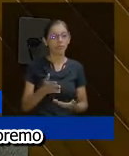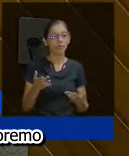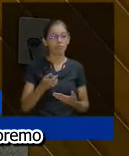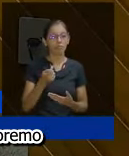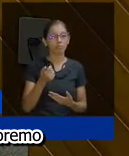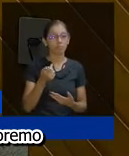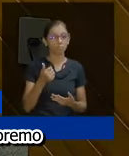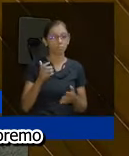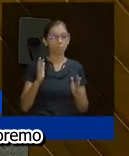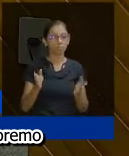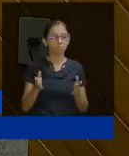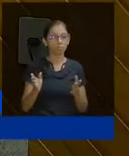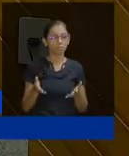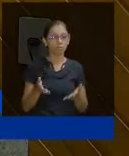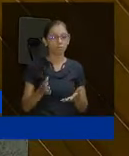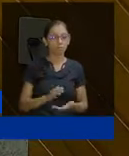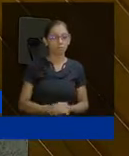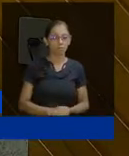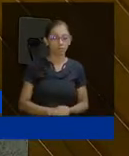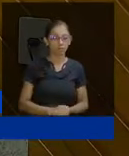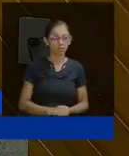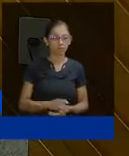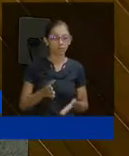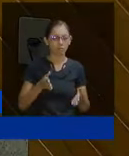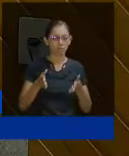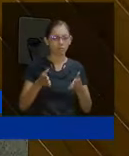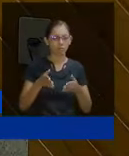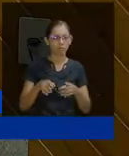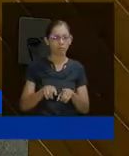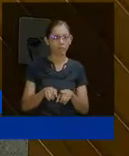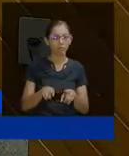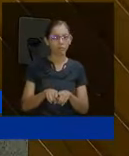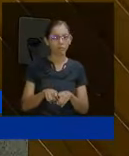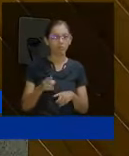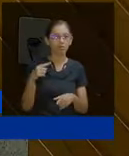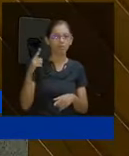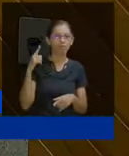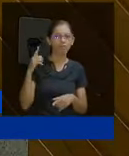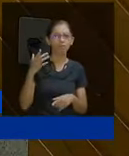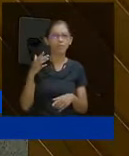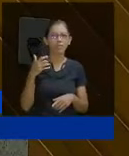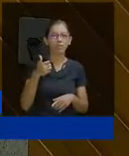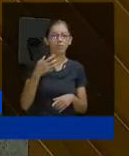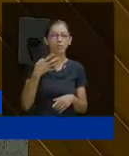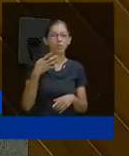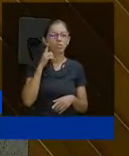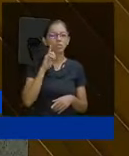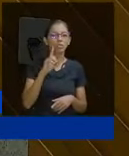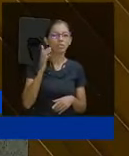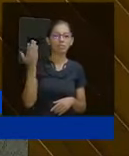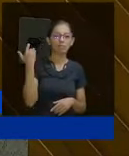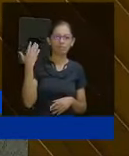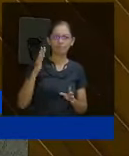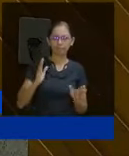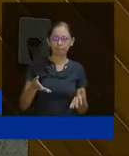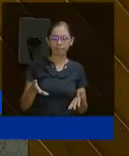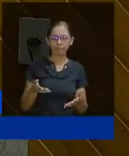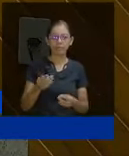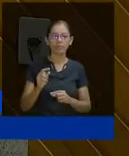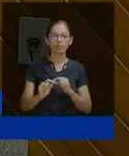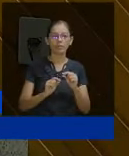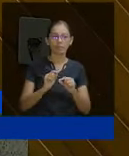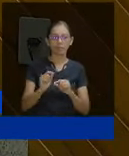o Supremo Tribunal Federal, inclusive há 14 dias atrás, o recurso extraordinário